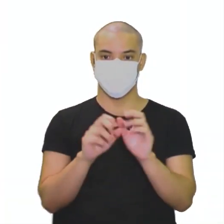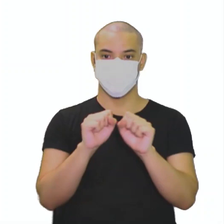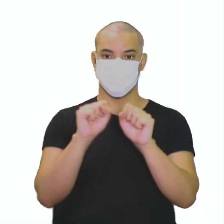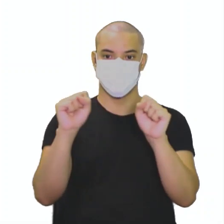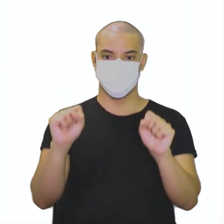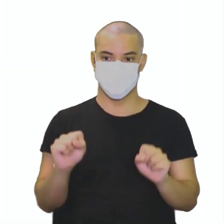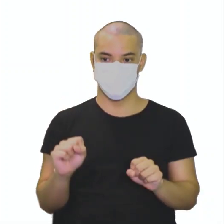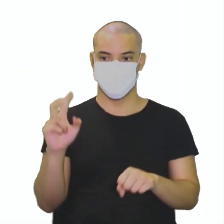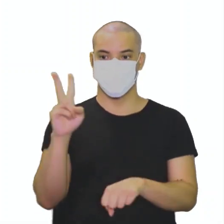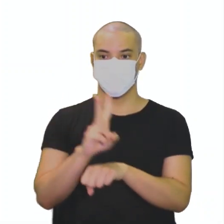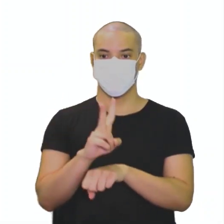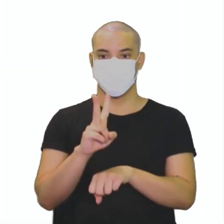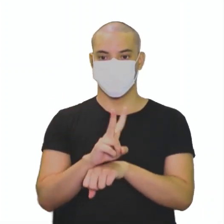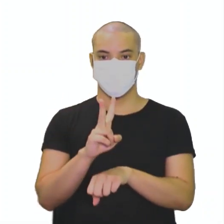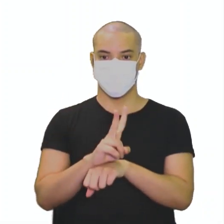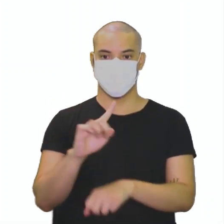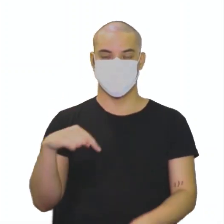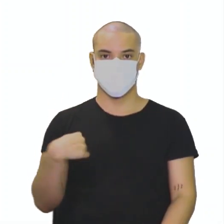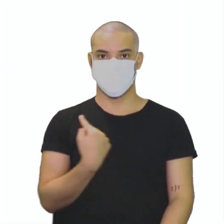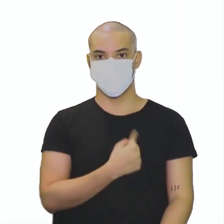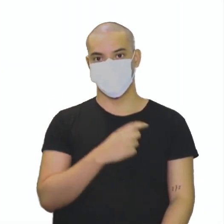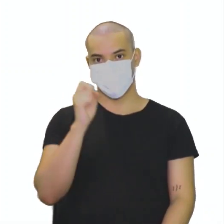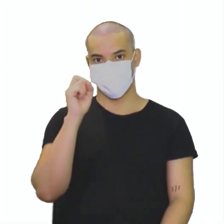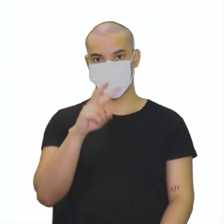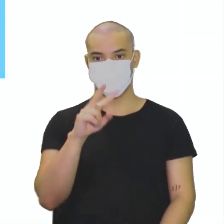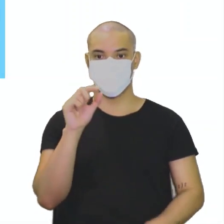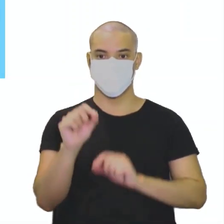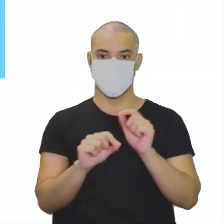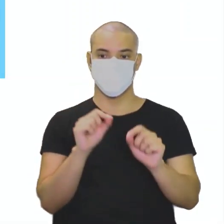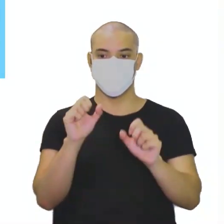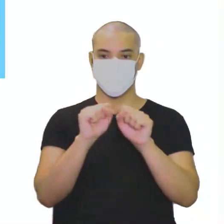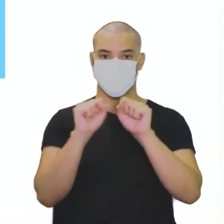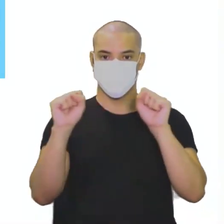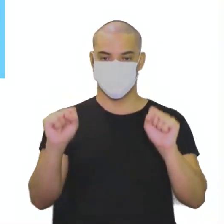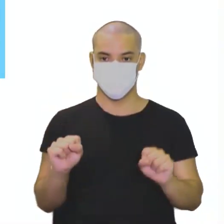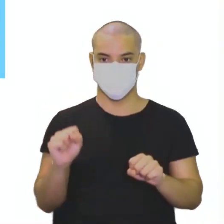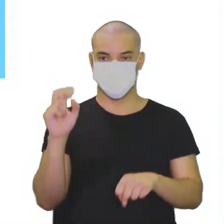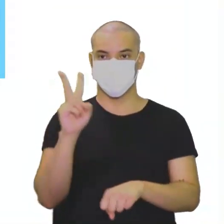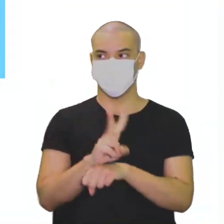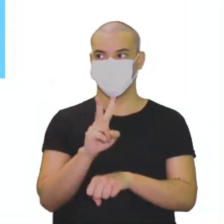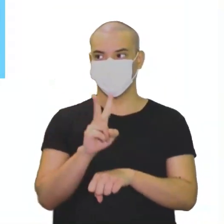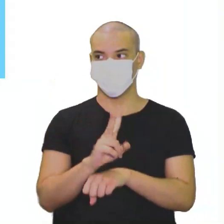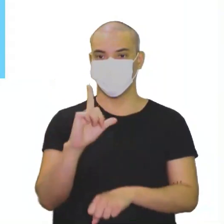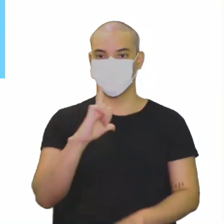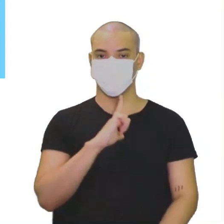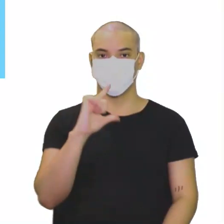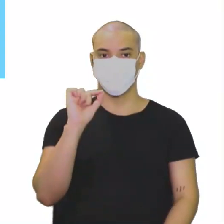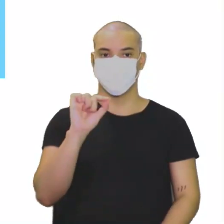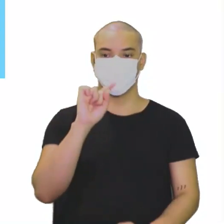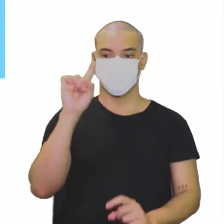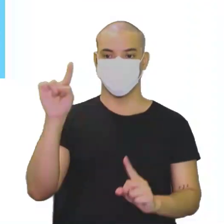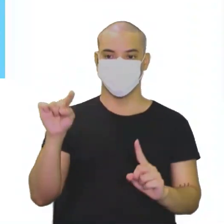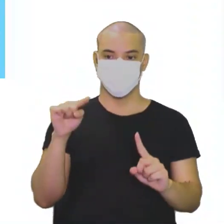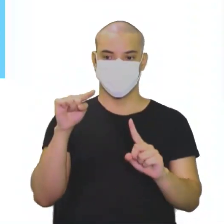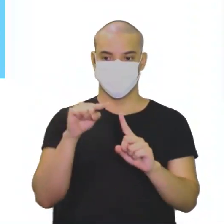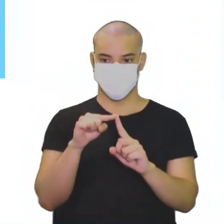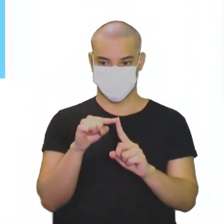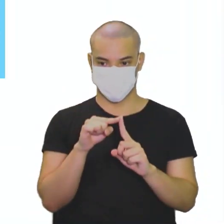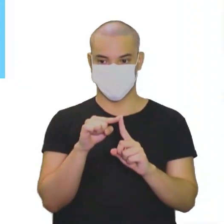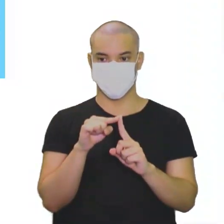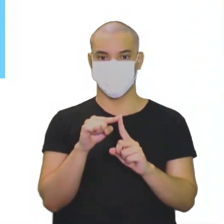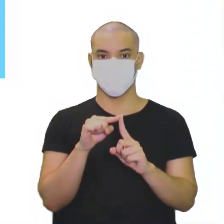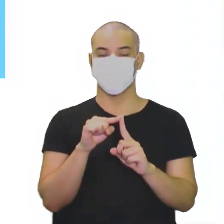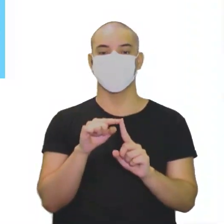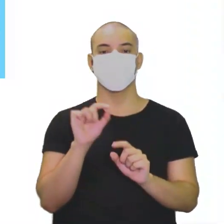proteção, nós vimos que sistemas de proteção, olha só, tem o objetivo, né,